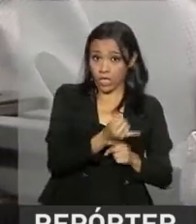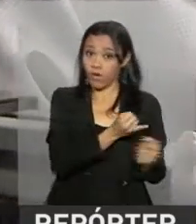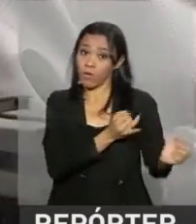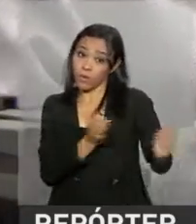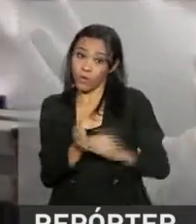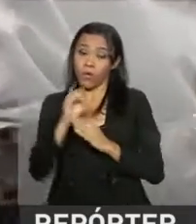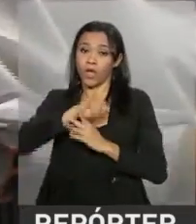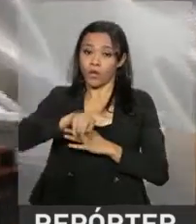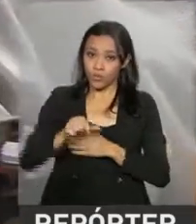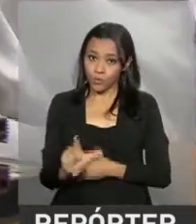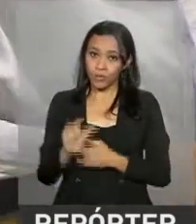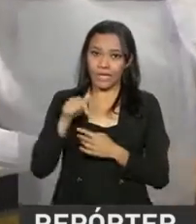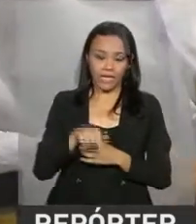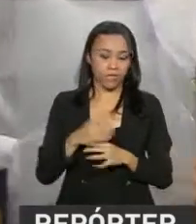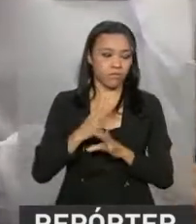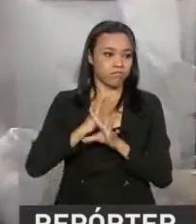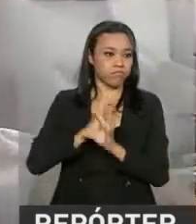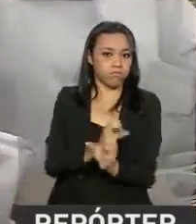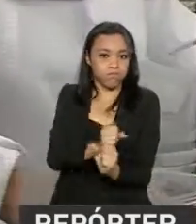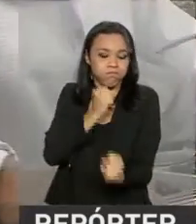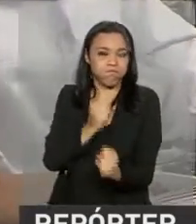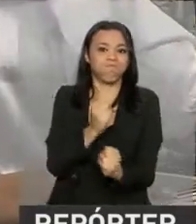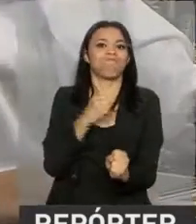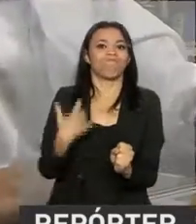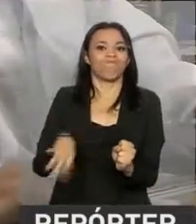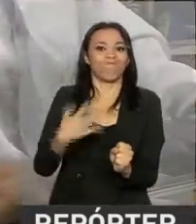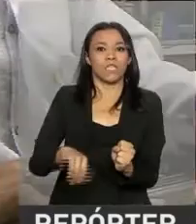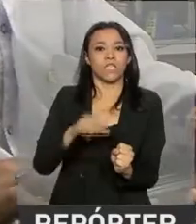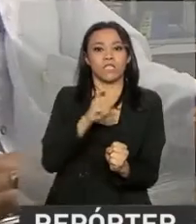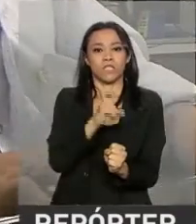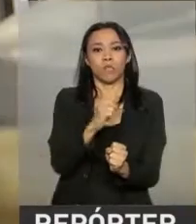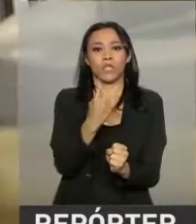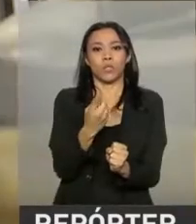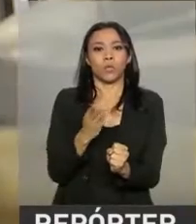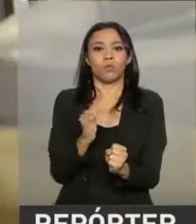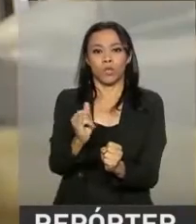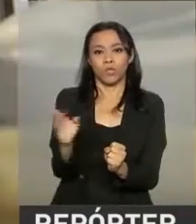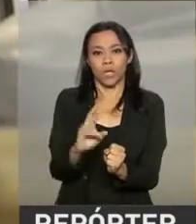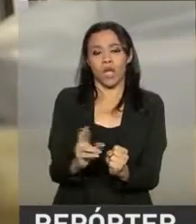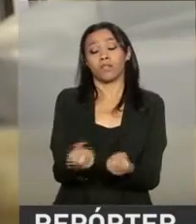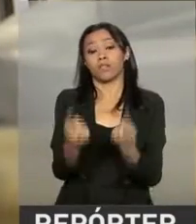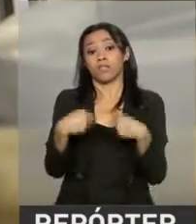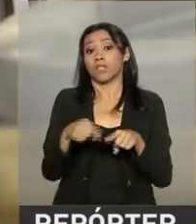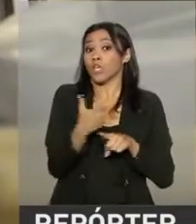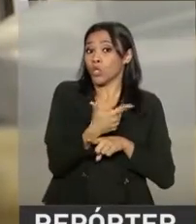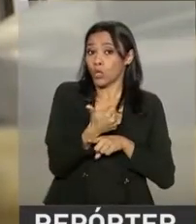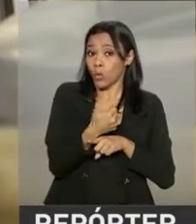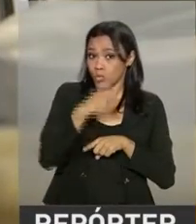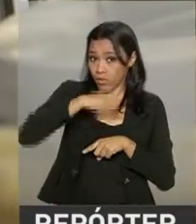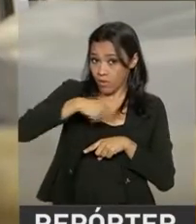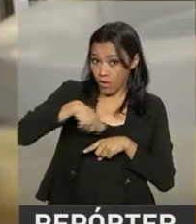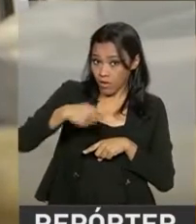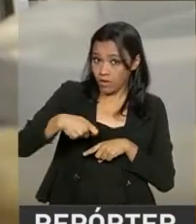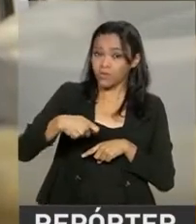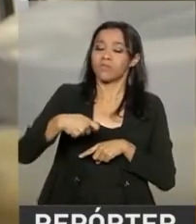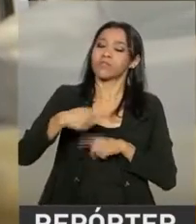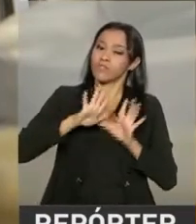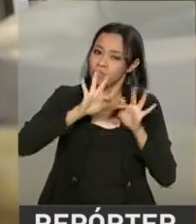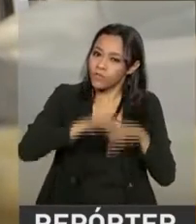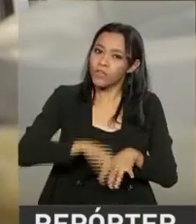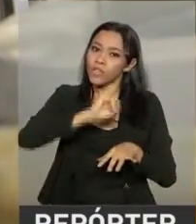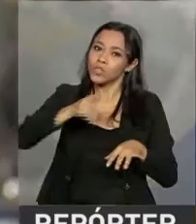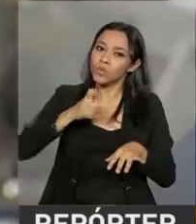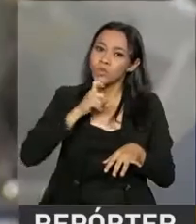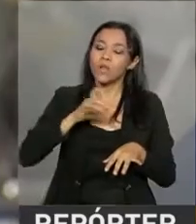este saldo é ainda maior, superando 51 bilhões de reais. Já nos últimos 12 meses encerrados em julho,